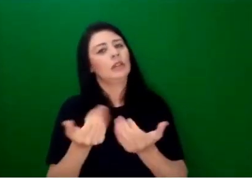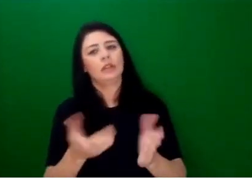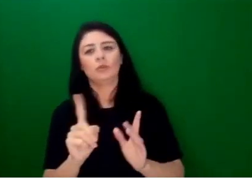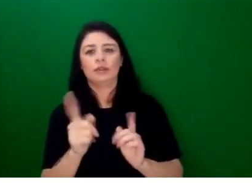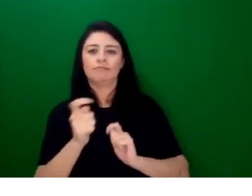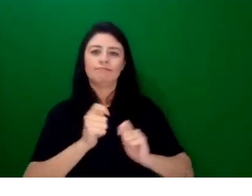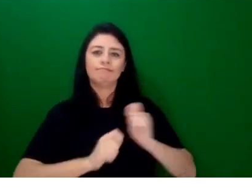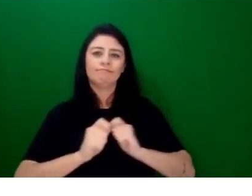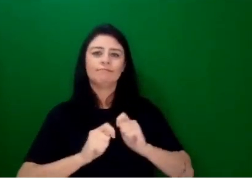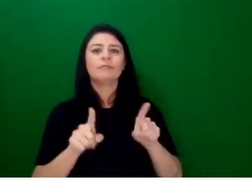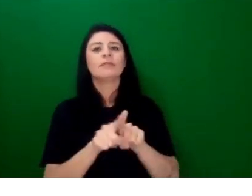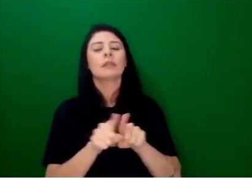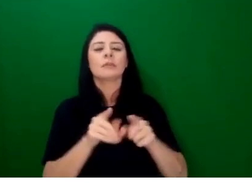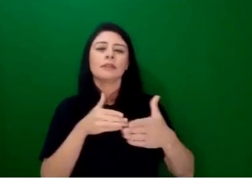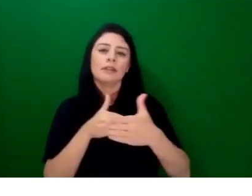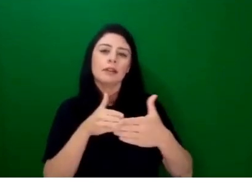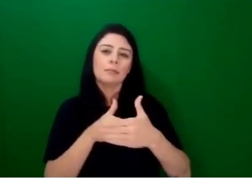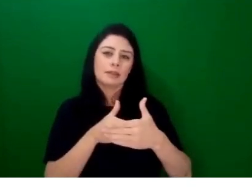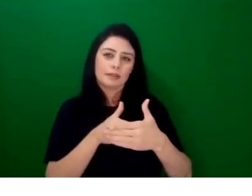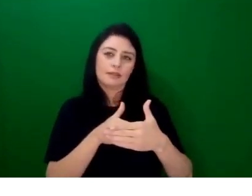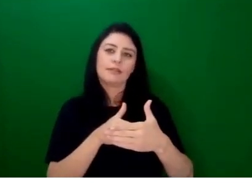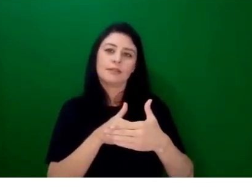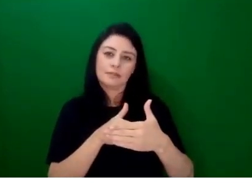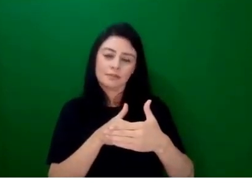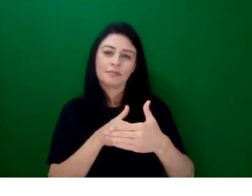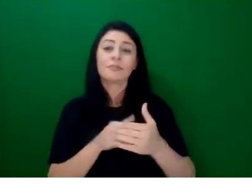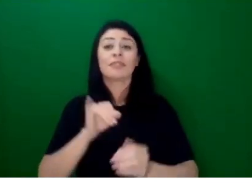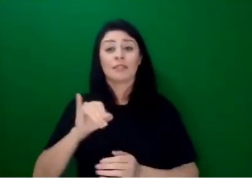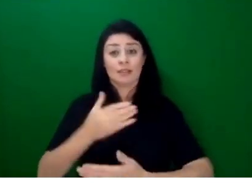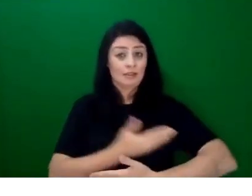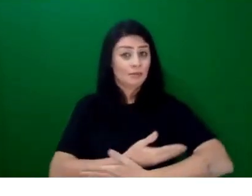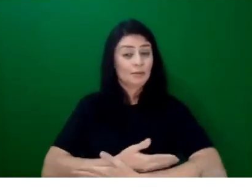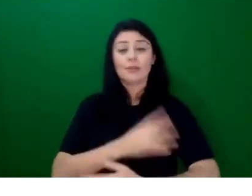negociar com a criança e quais limites devem ser estabelecidos.